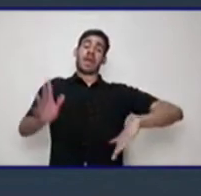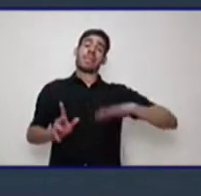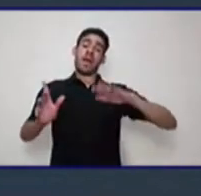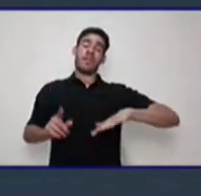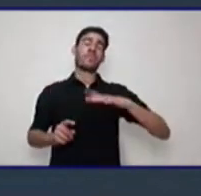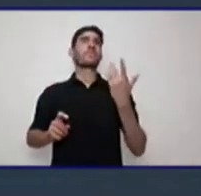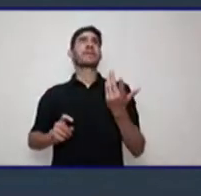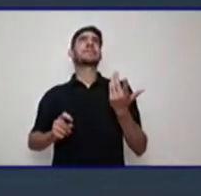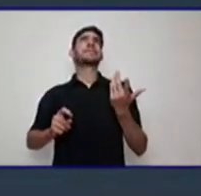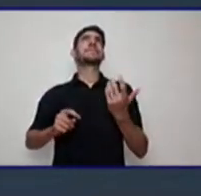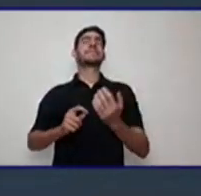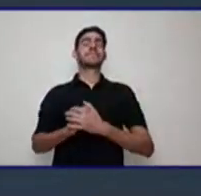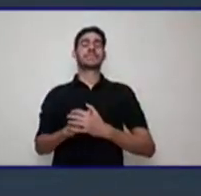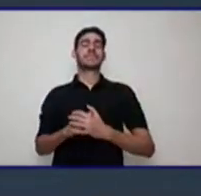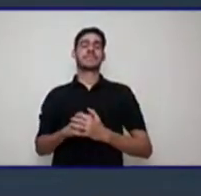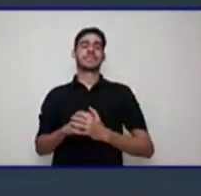talvez